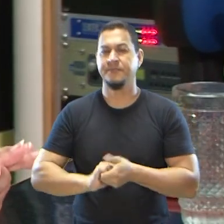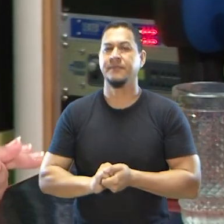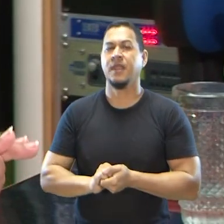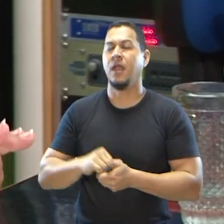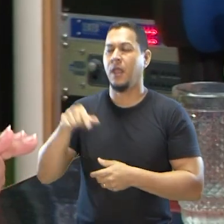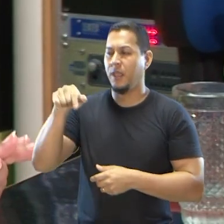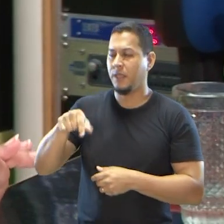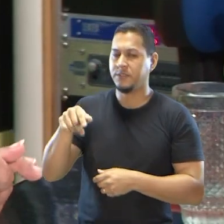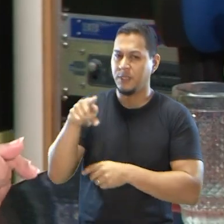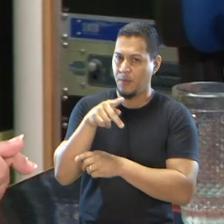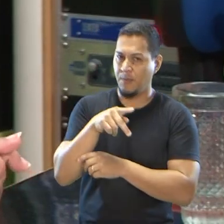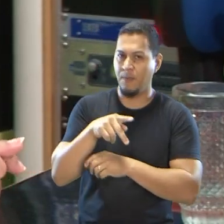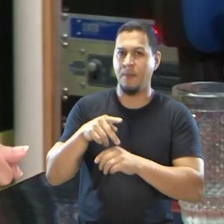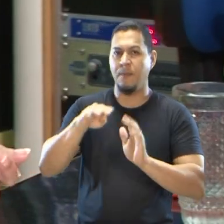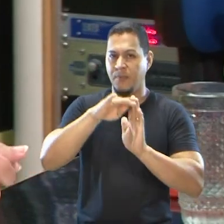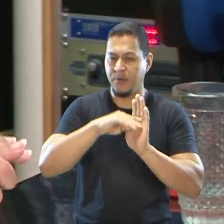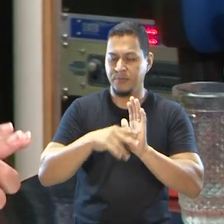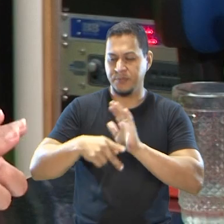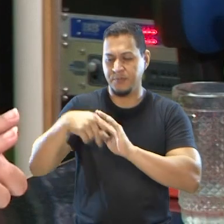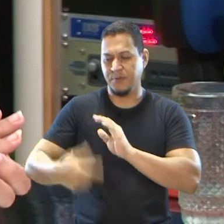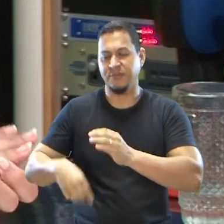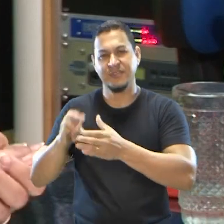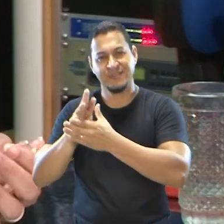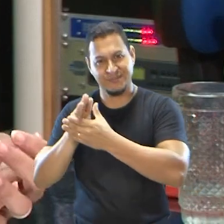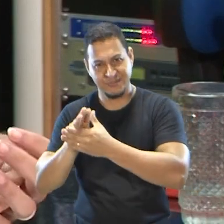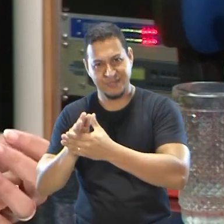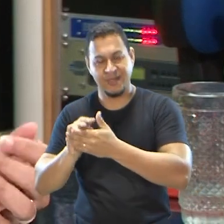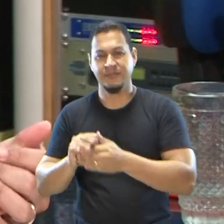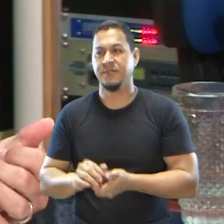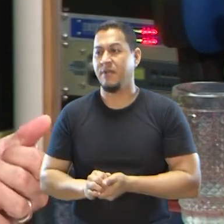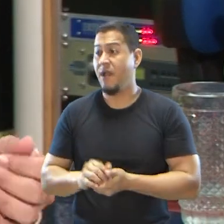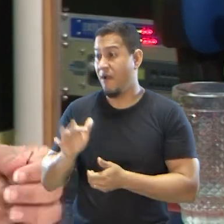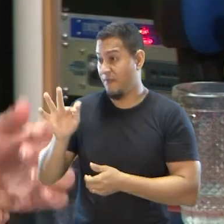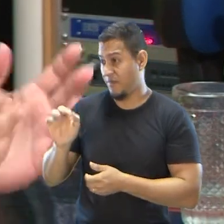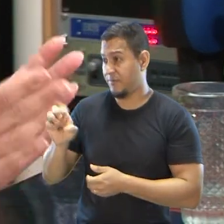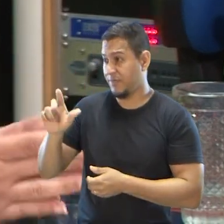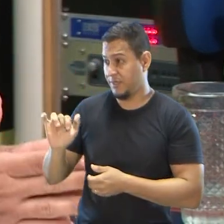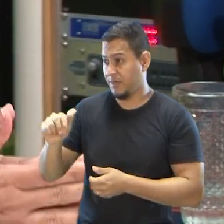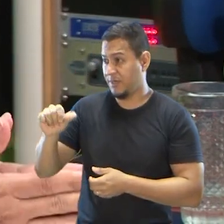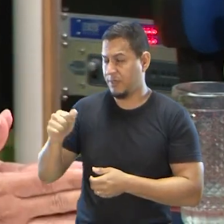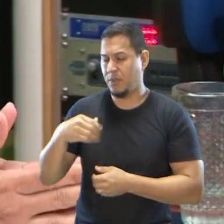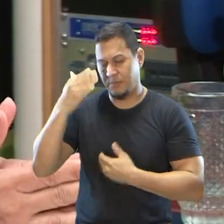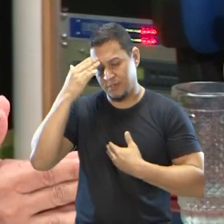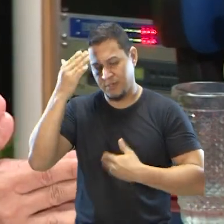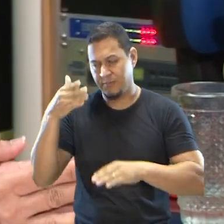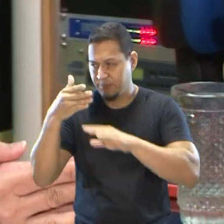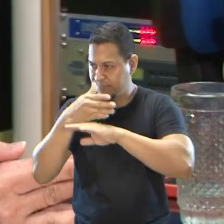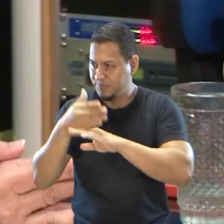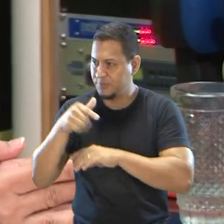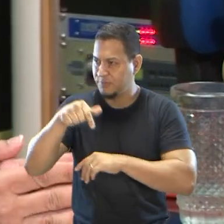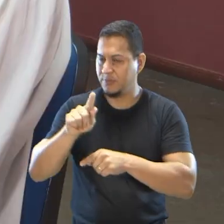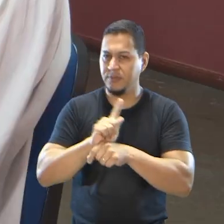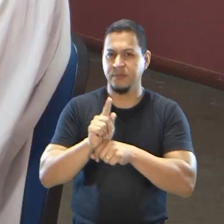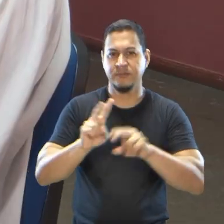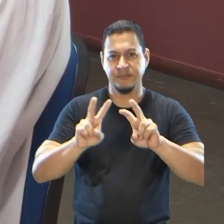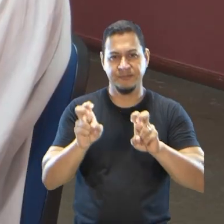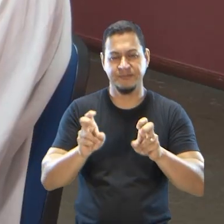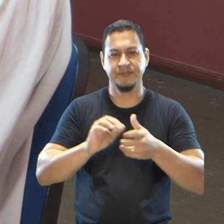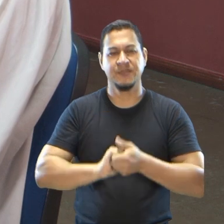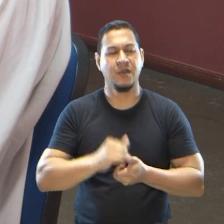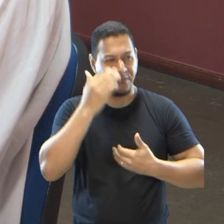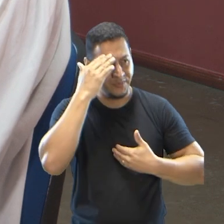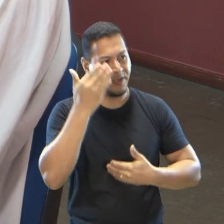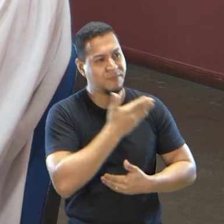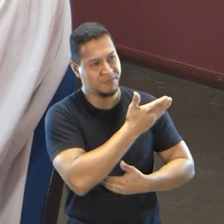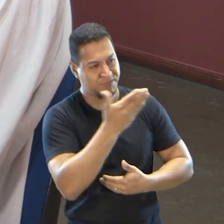Lorena Alves Ruiz, esse que é um programa da Universidade Federal de Roraima. Fabiana, muito obrigada pela sua participação aqui no Assunto